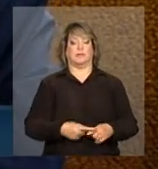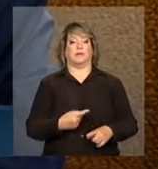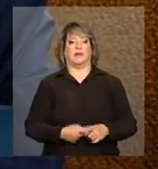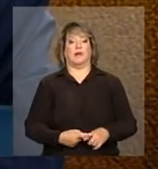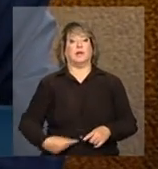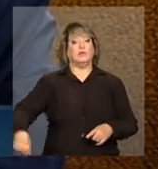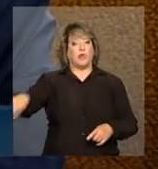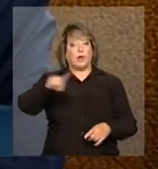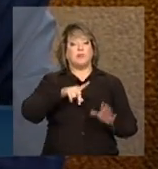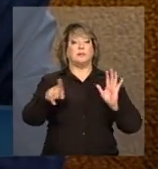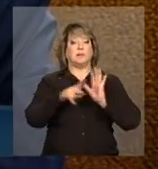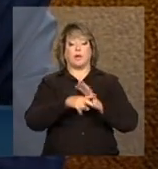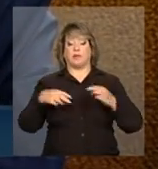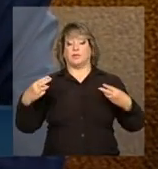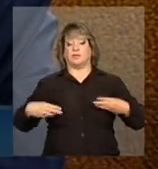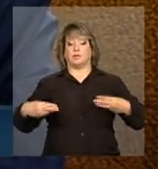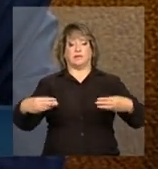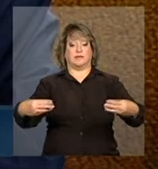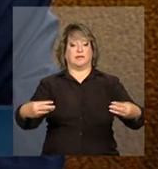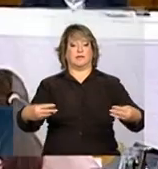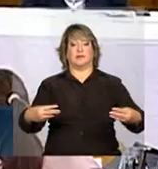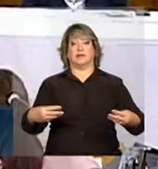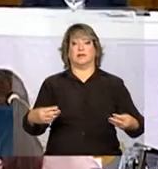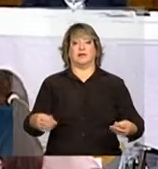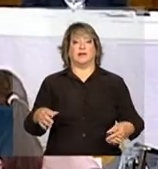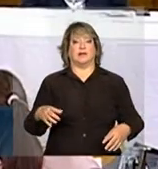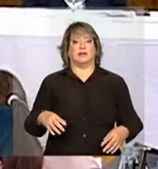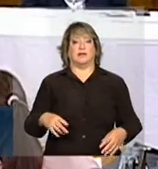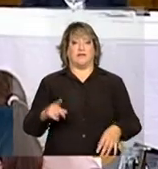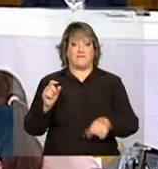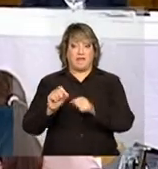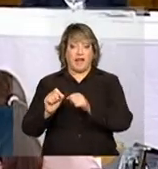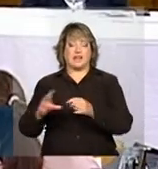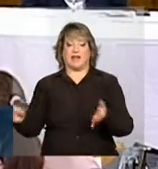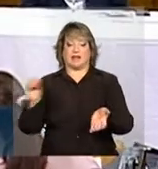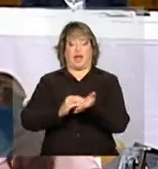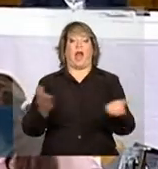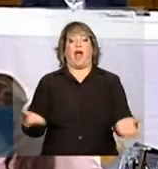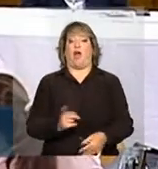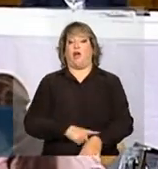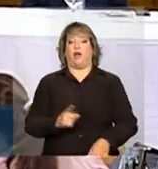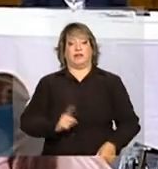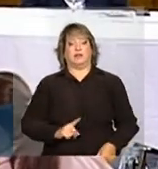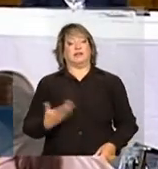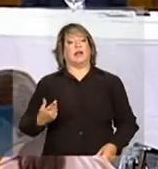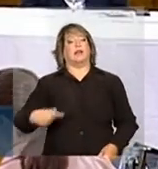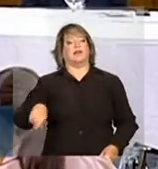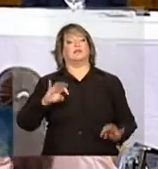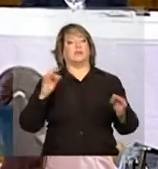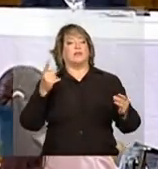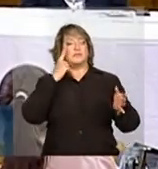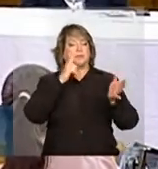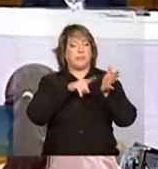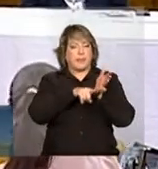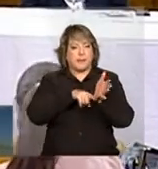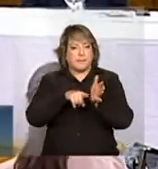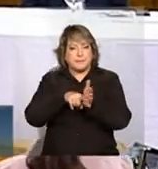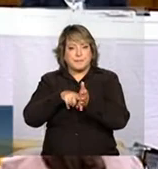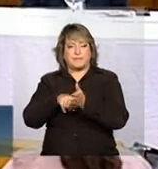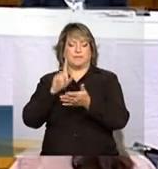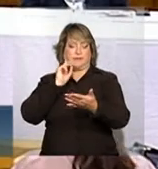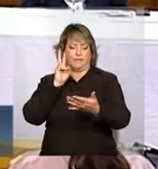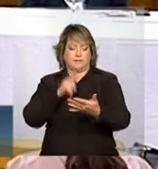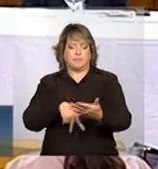próprios ministérios também são automaticamente incorporadas, elas serão todas analisadas num